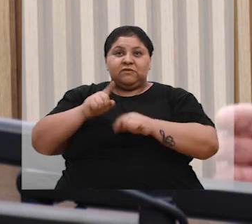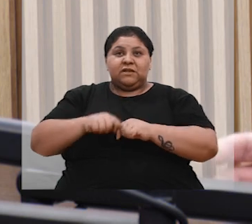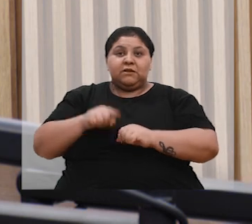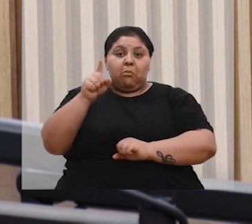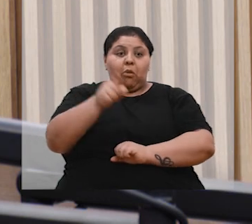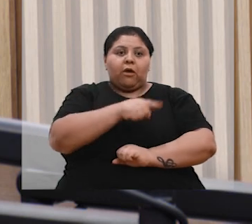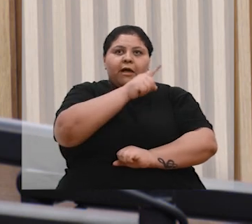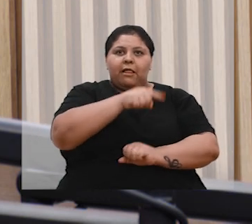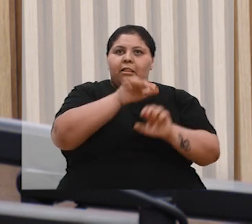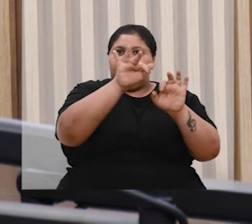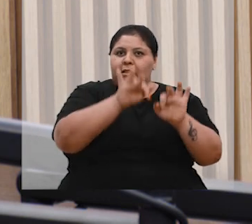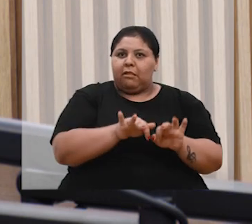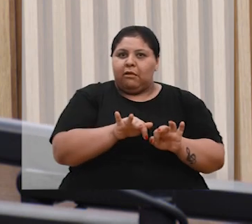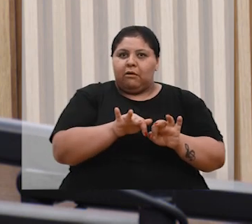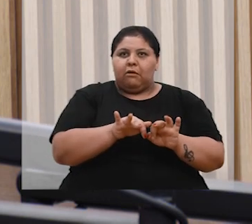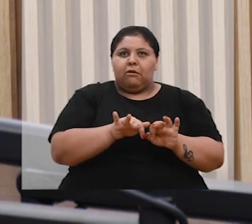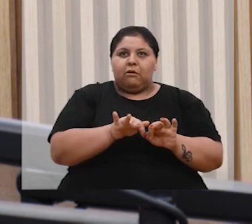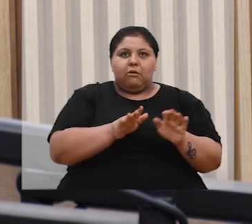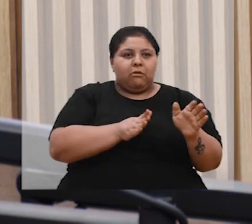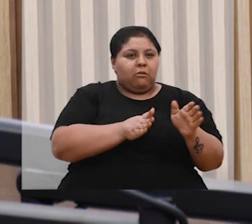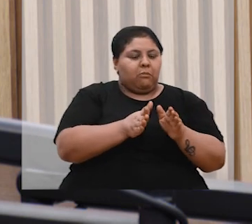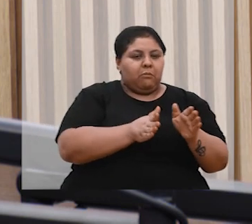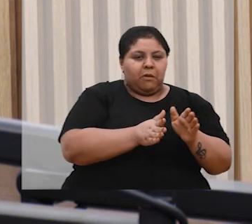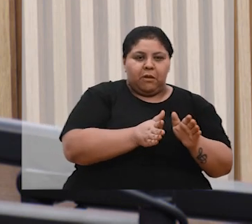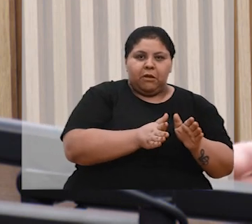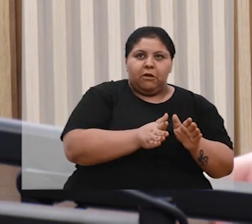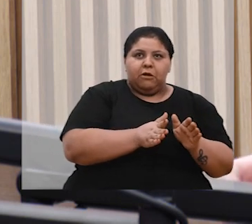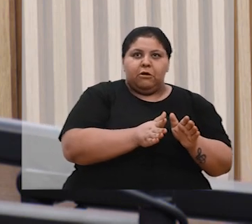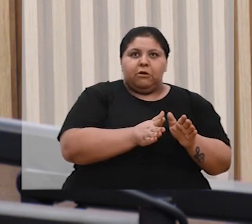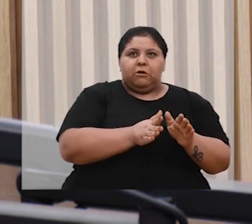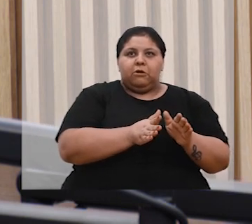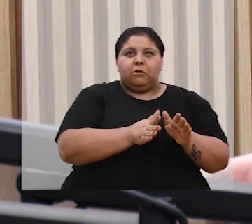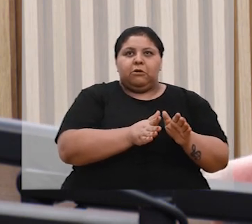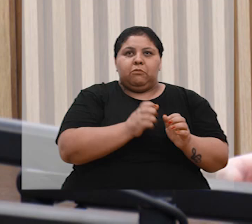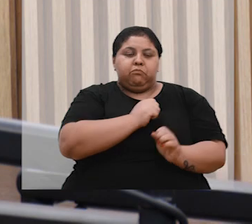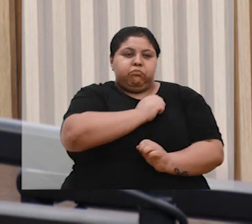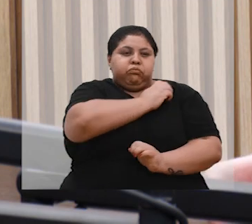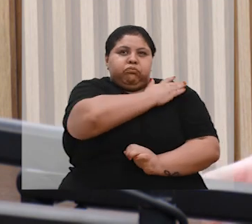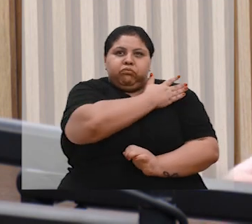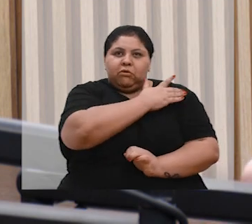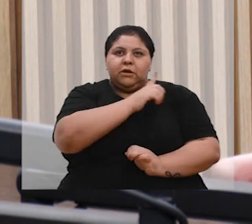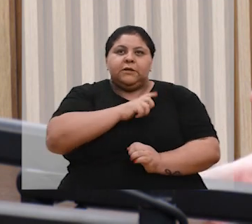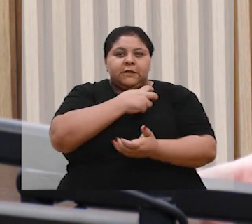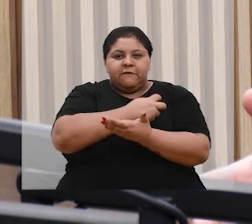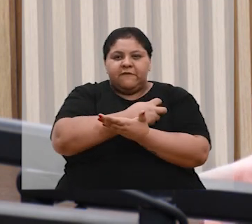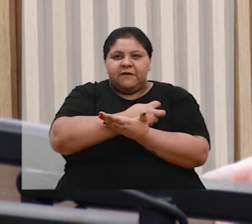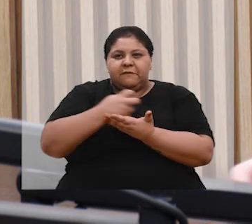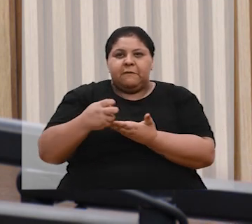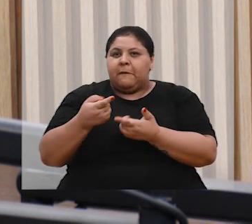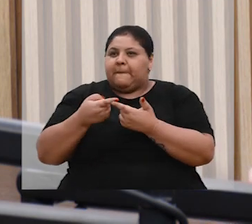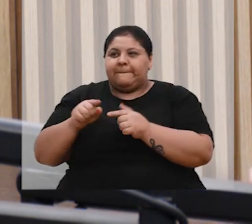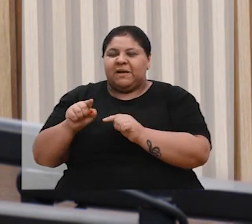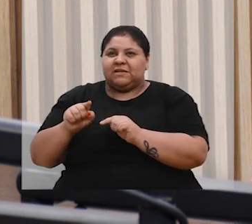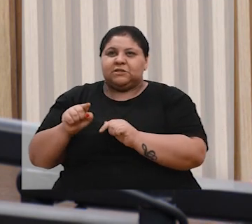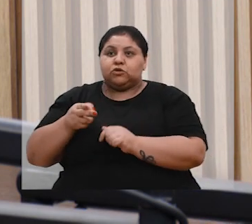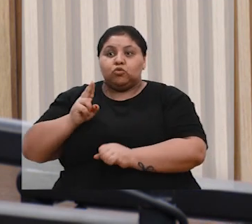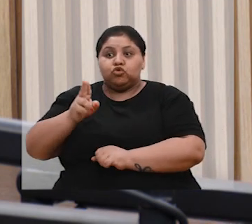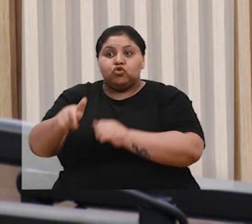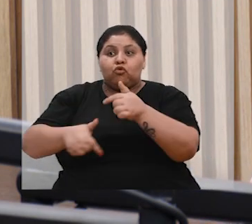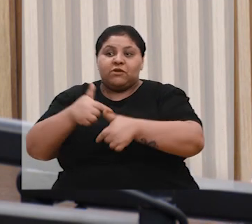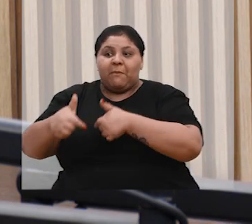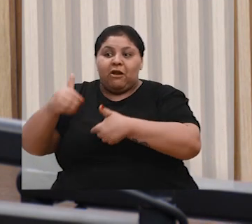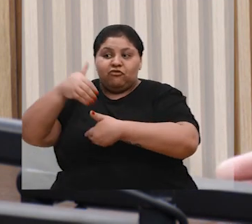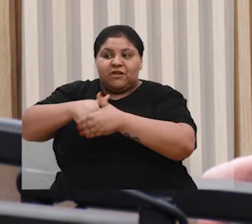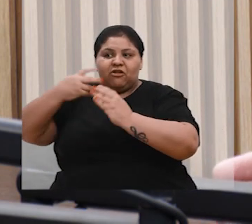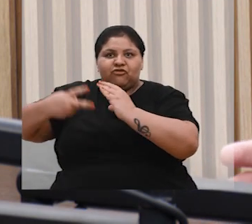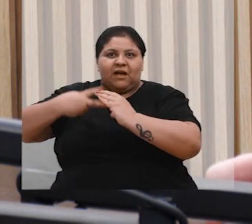Nem durante o período do regime militar, houve cassações, mas não houve a interrupção do trabalho da Câmara. A